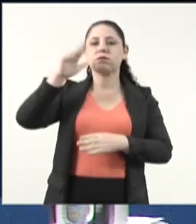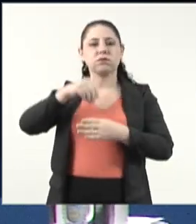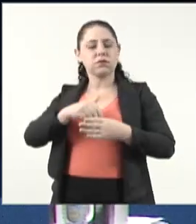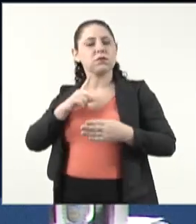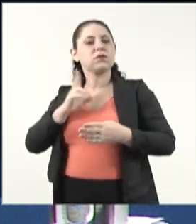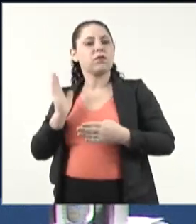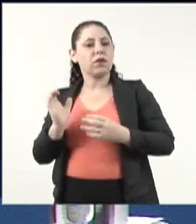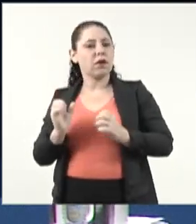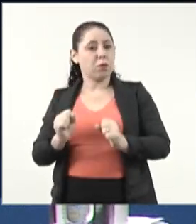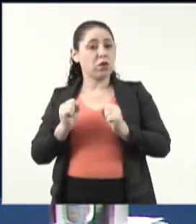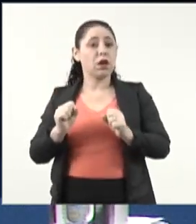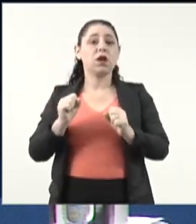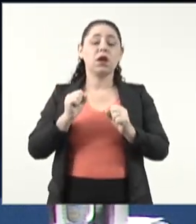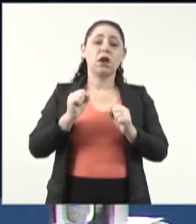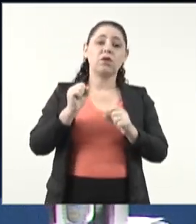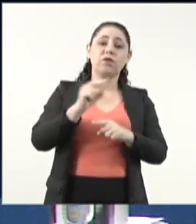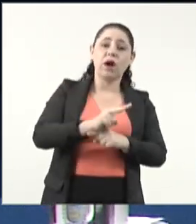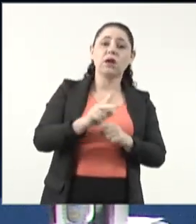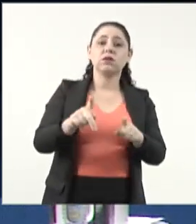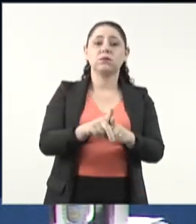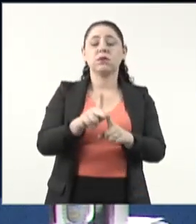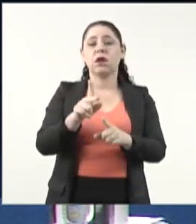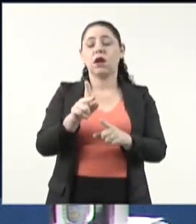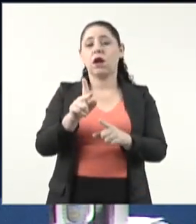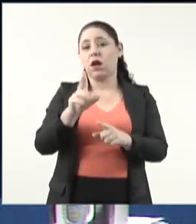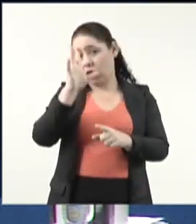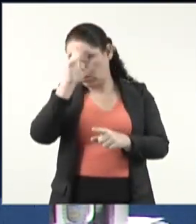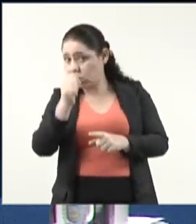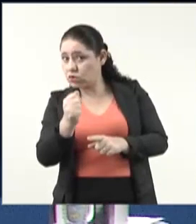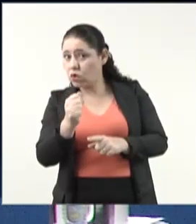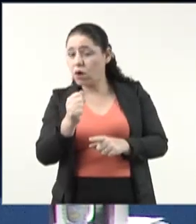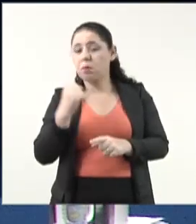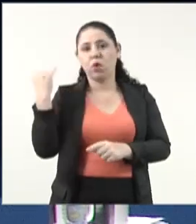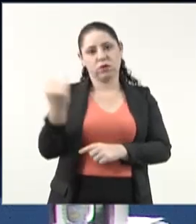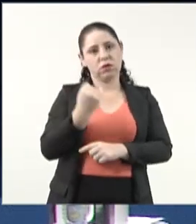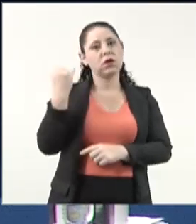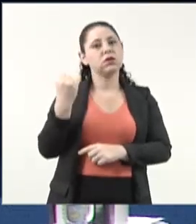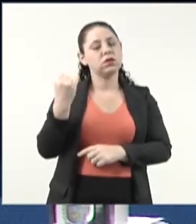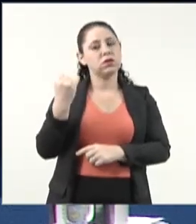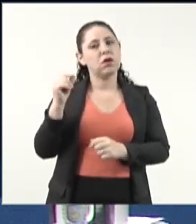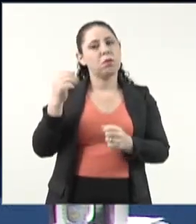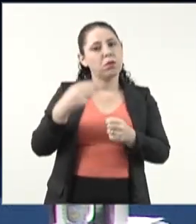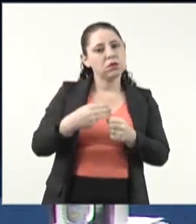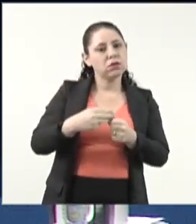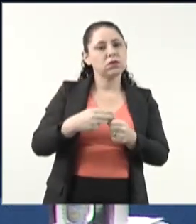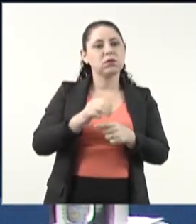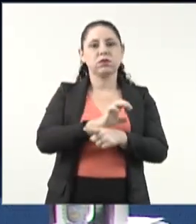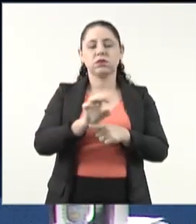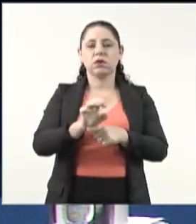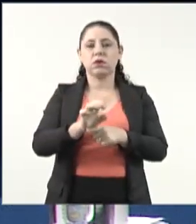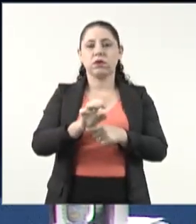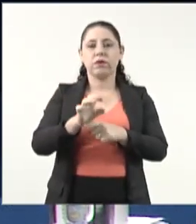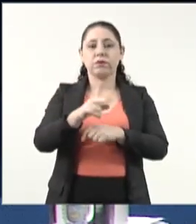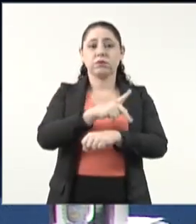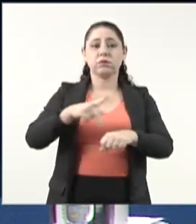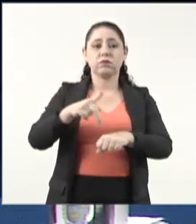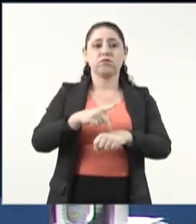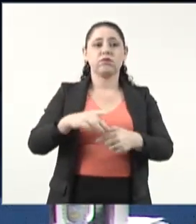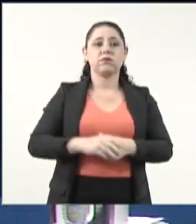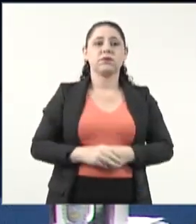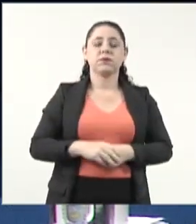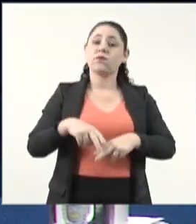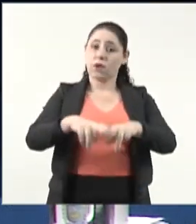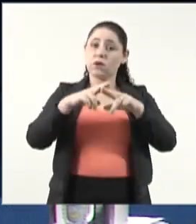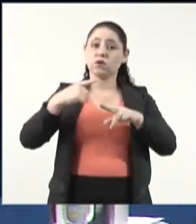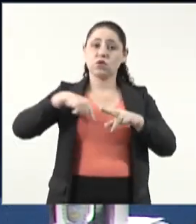queremos também ajudar a tomar grandes decisões importantes para o nosso município, para o nosso estado e para a nossa nação. Por isso é